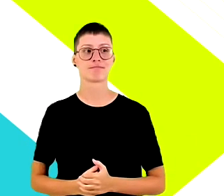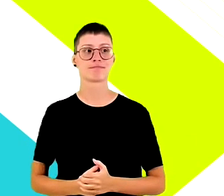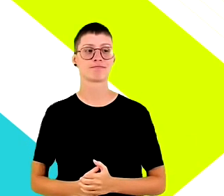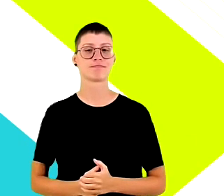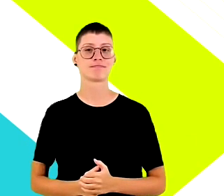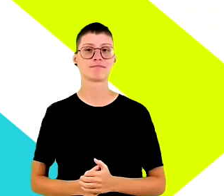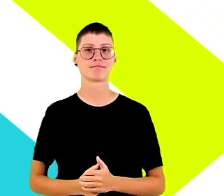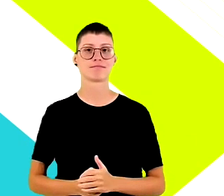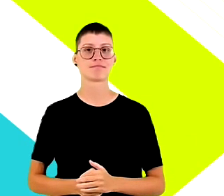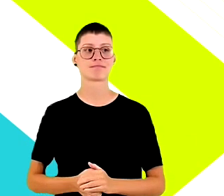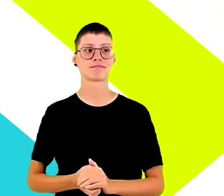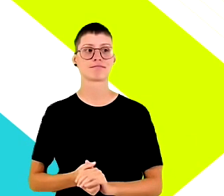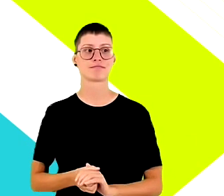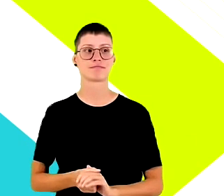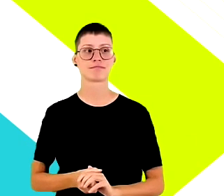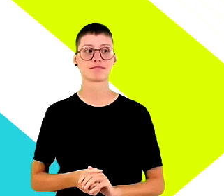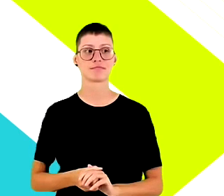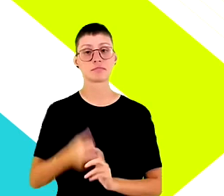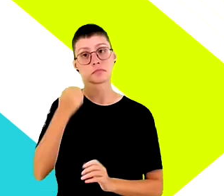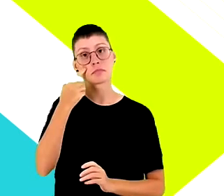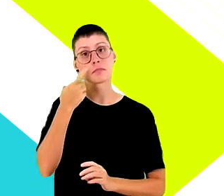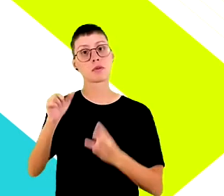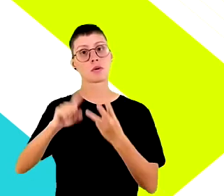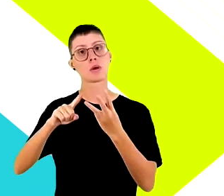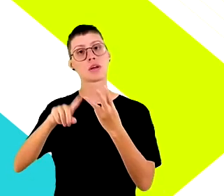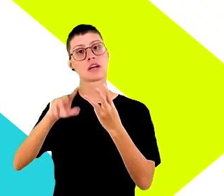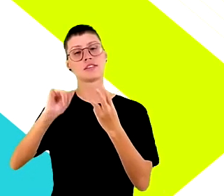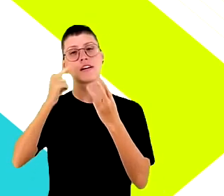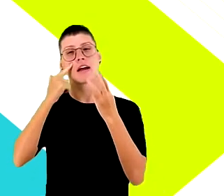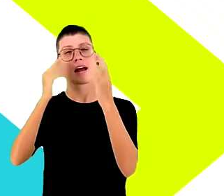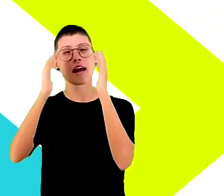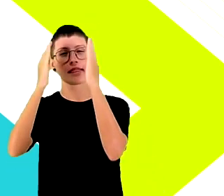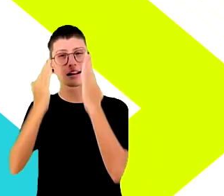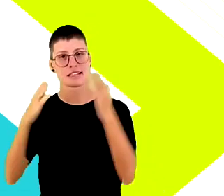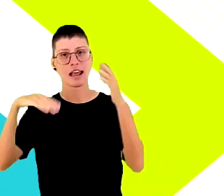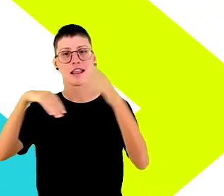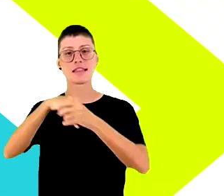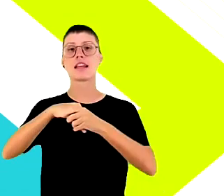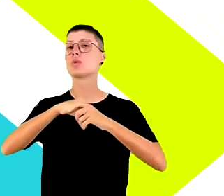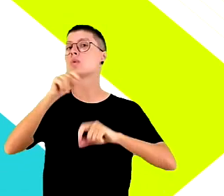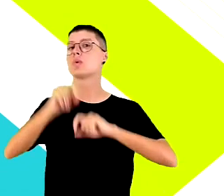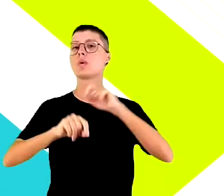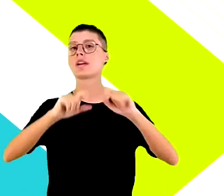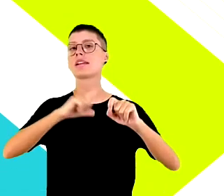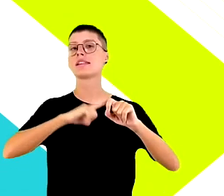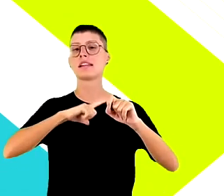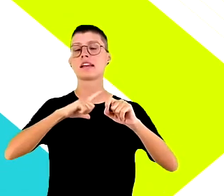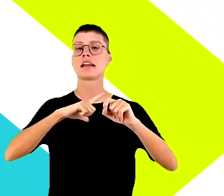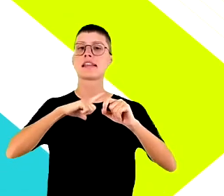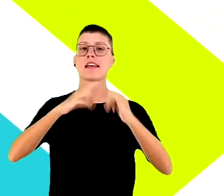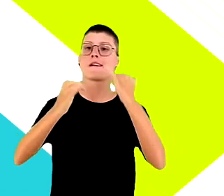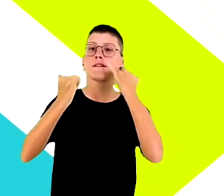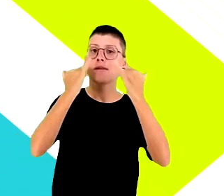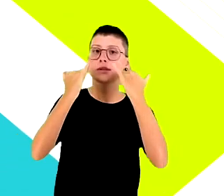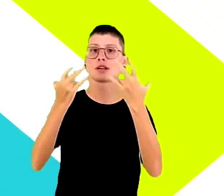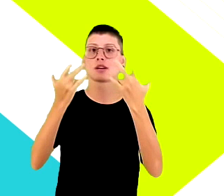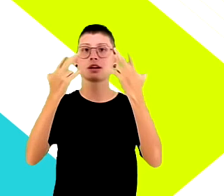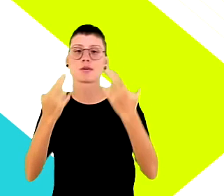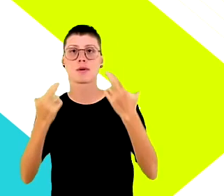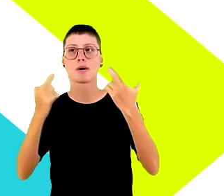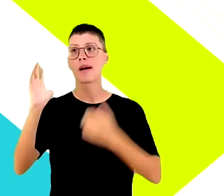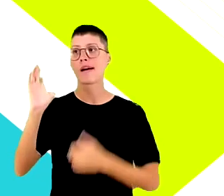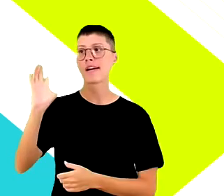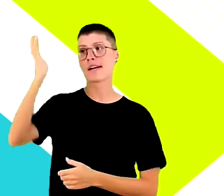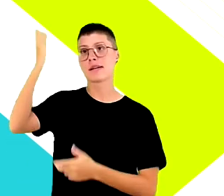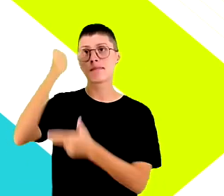O que a gente analisa, né? Então, dentro da lavoura, tanto informações, no caso de clima,